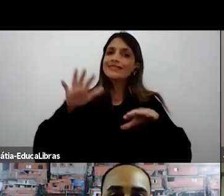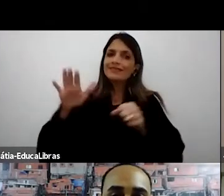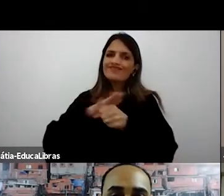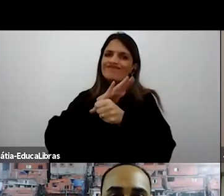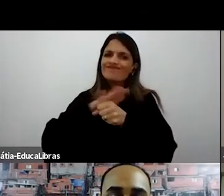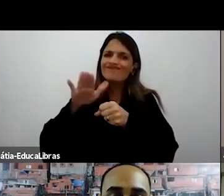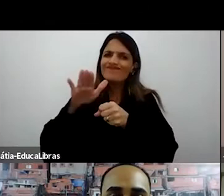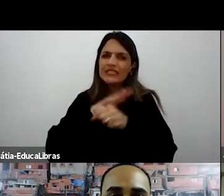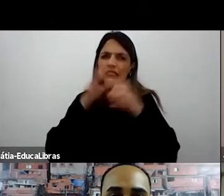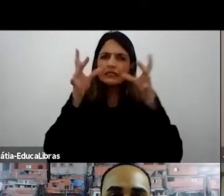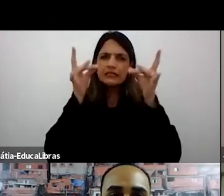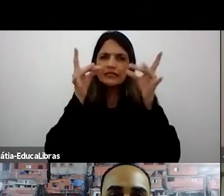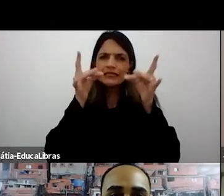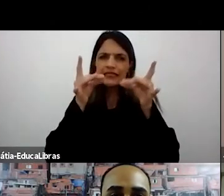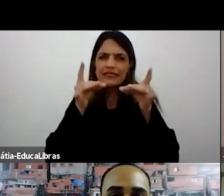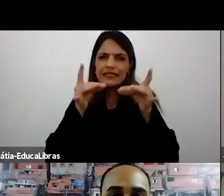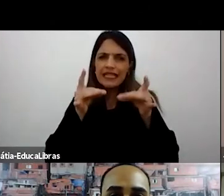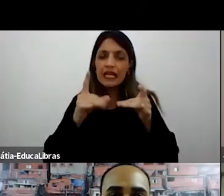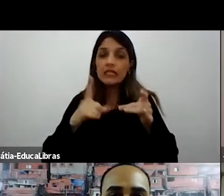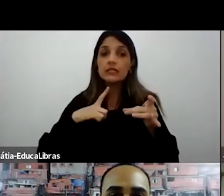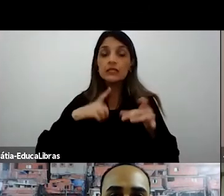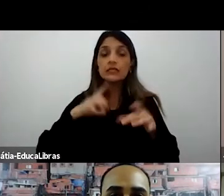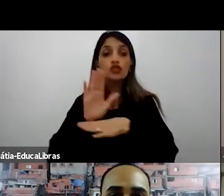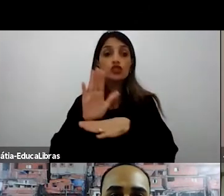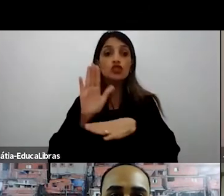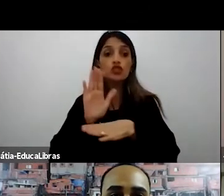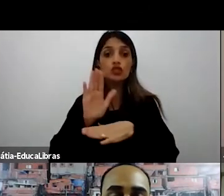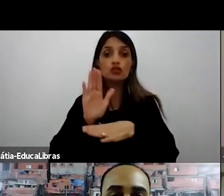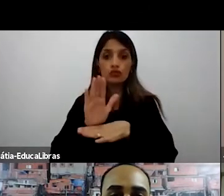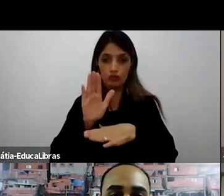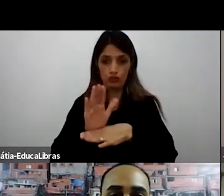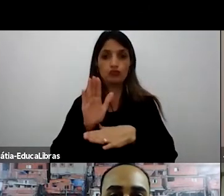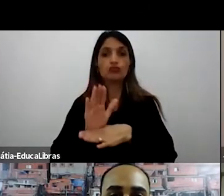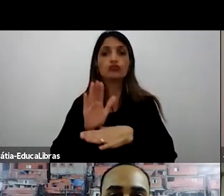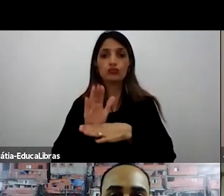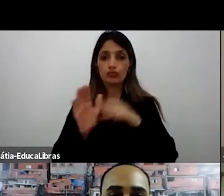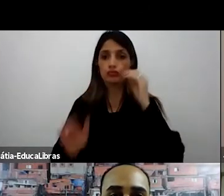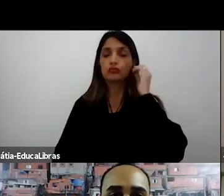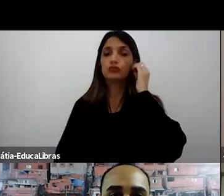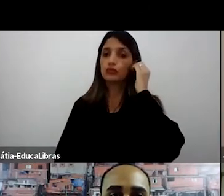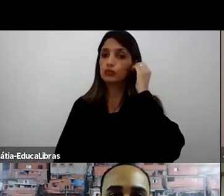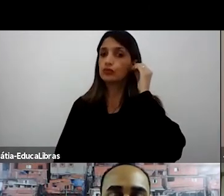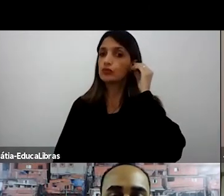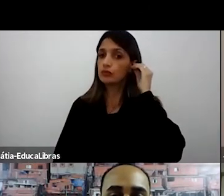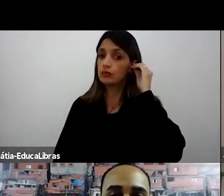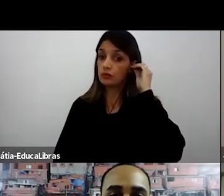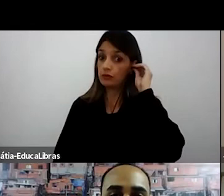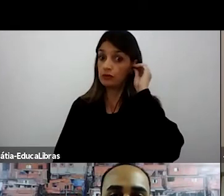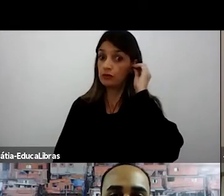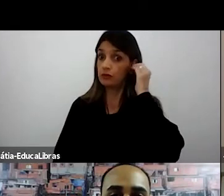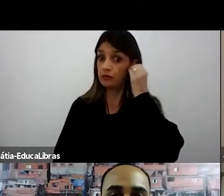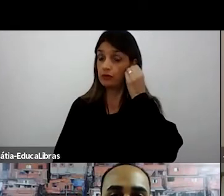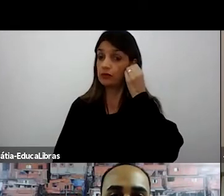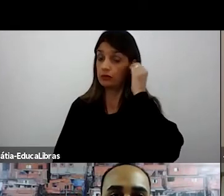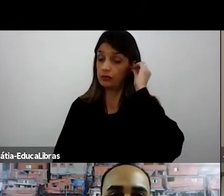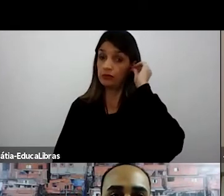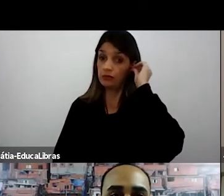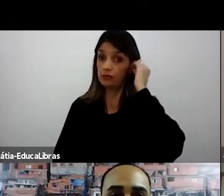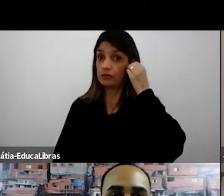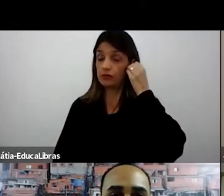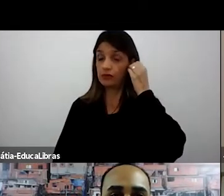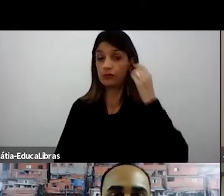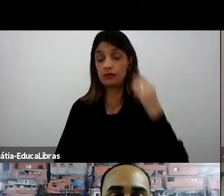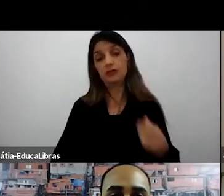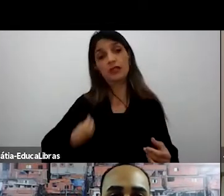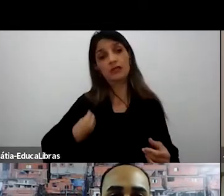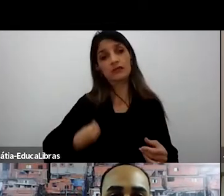detalhes, de contribuições que com certeza vão fazer sentido no universo específico de cada um de vocês. A gente espera que